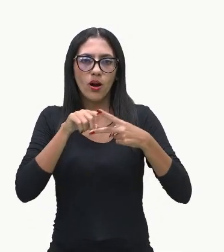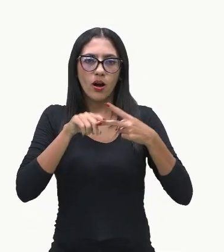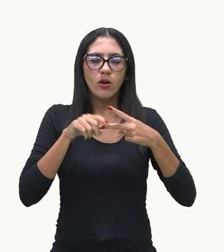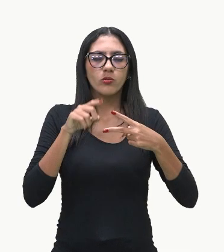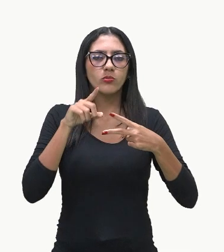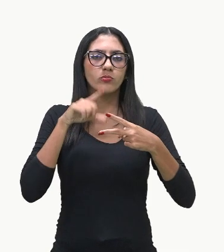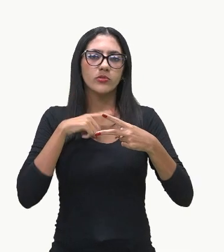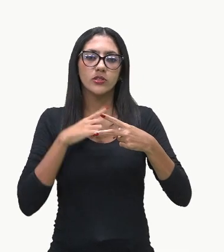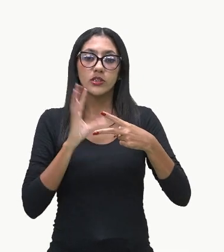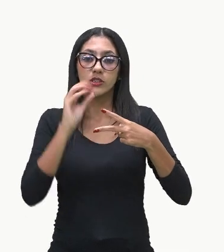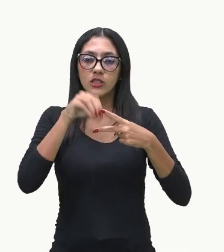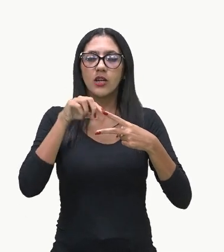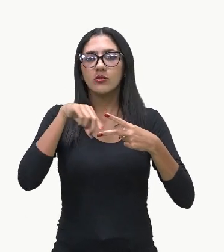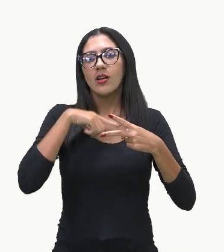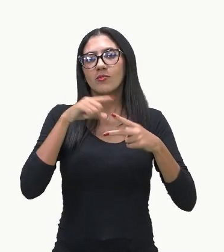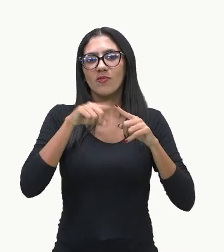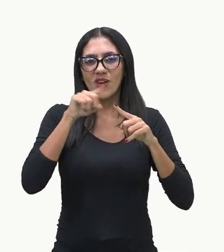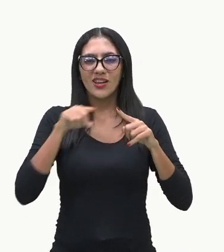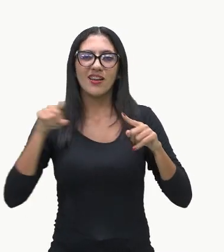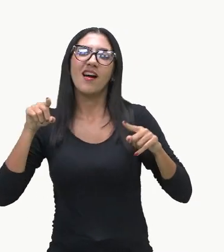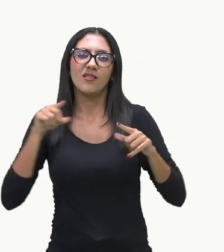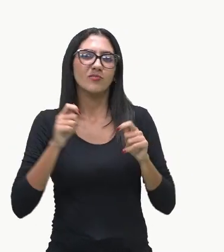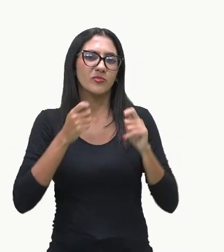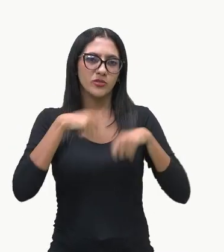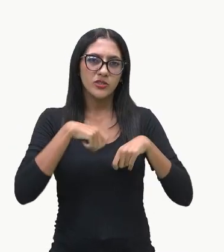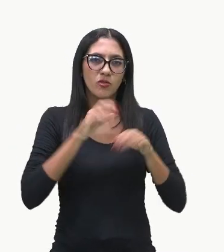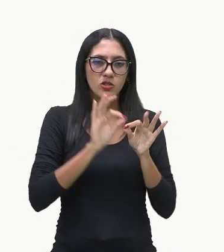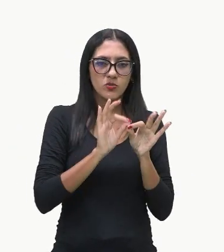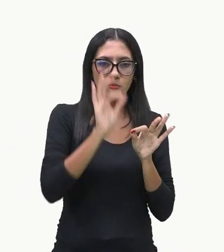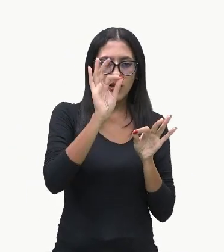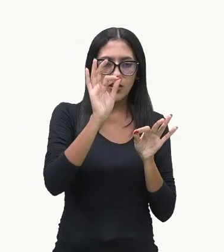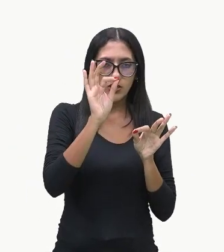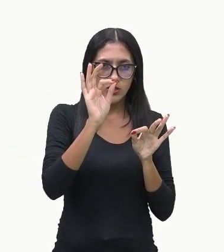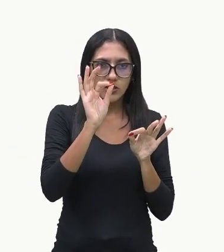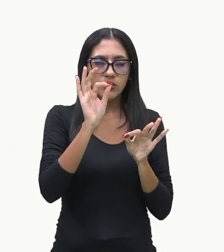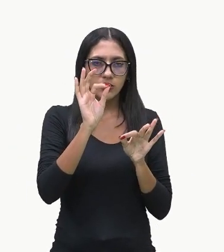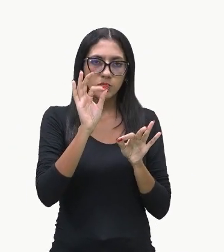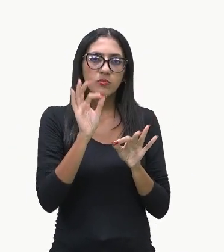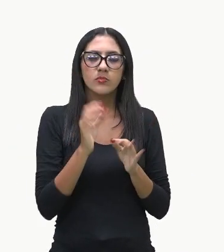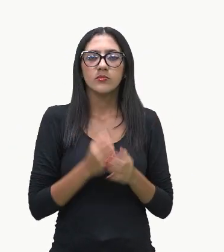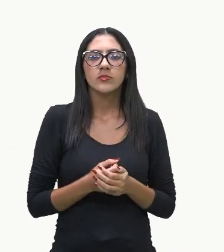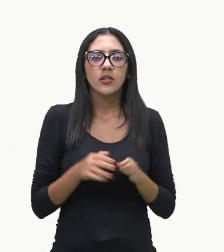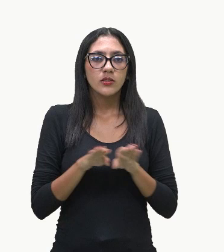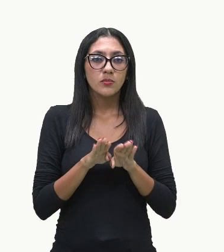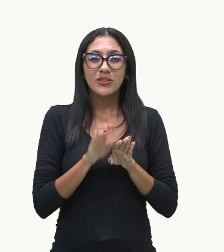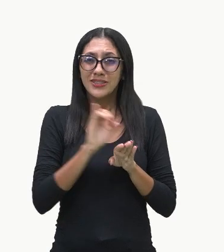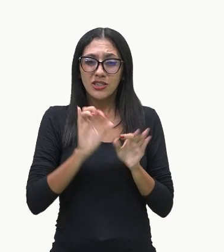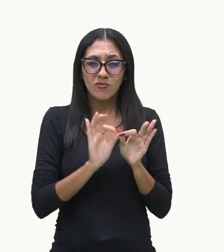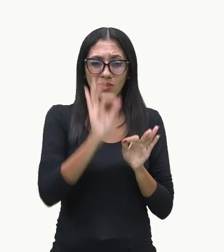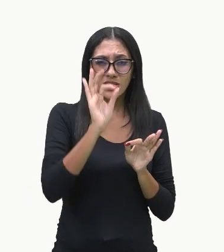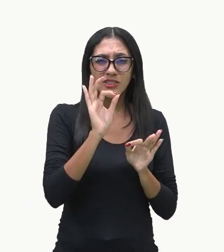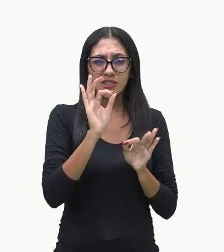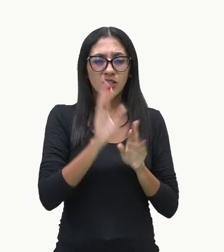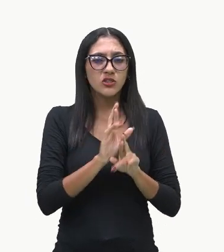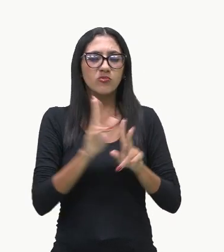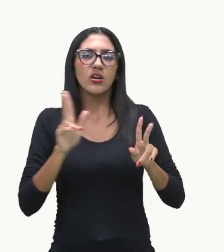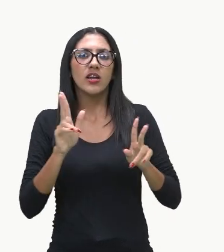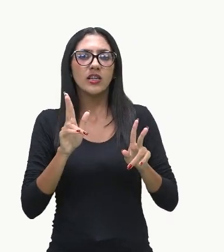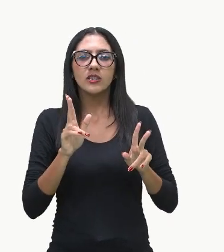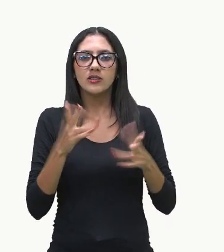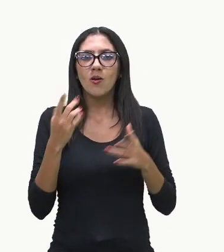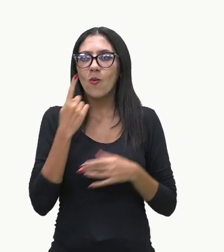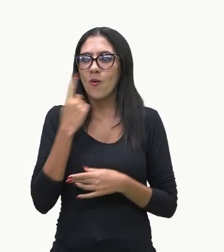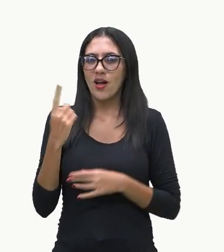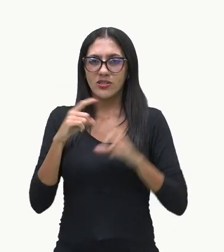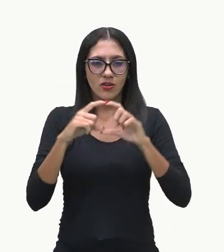medidas. Podem se variar em medida e a fórmula não vai ser o quê? Poder ser aplicada. Tudo